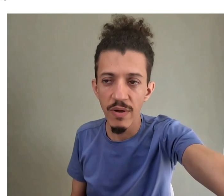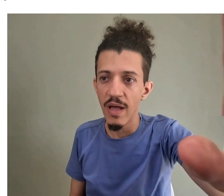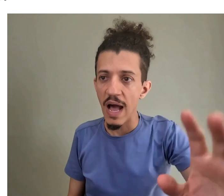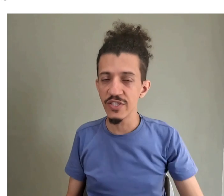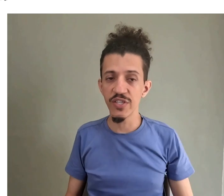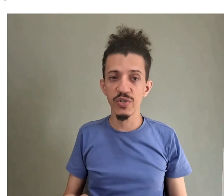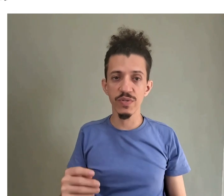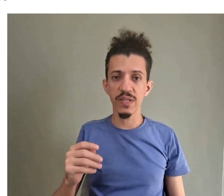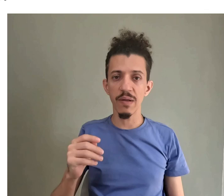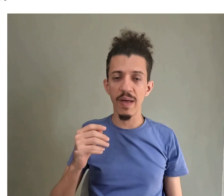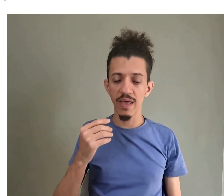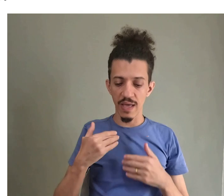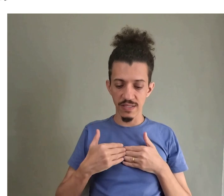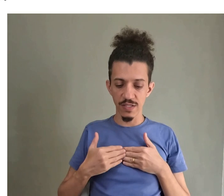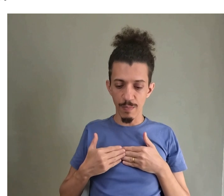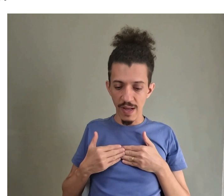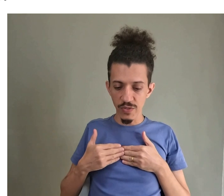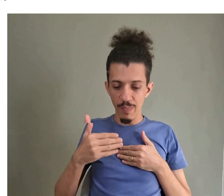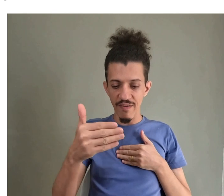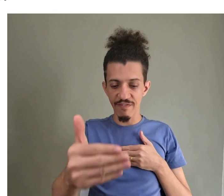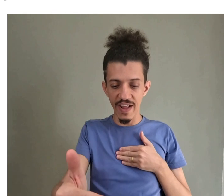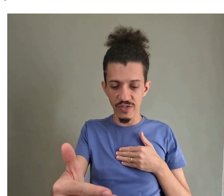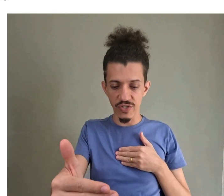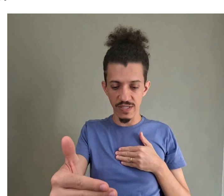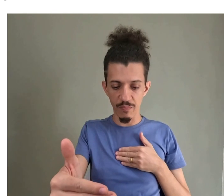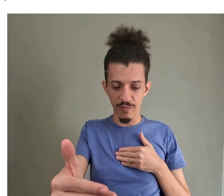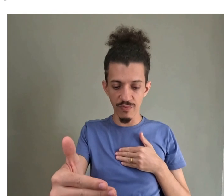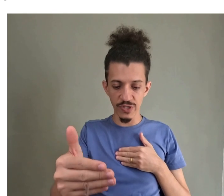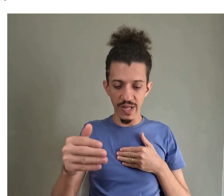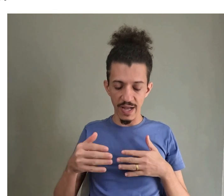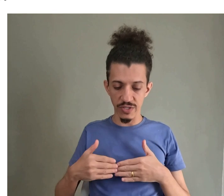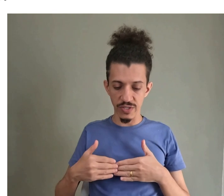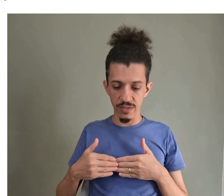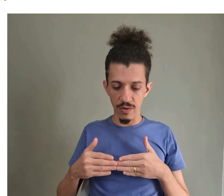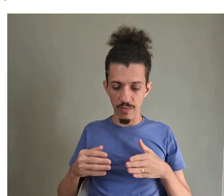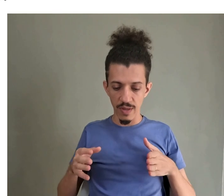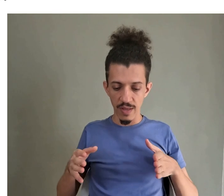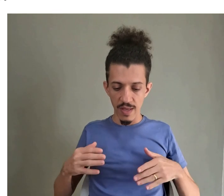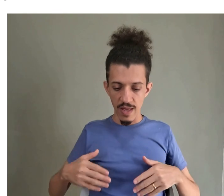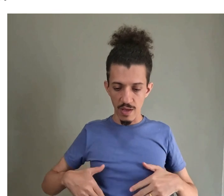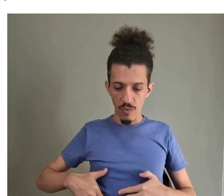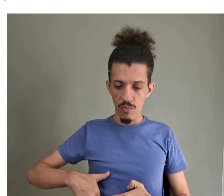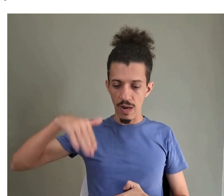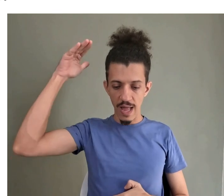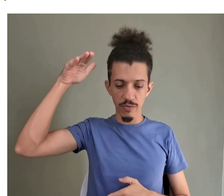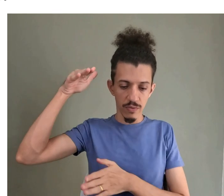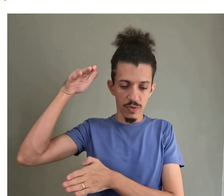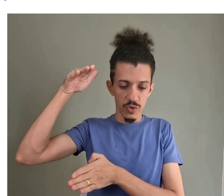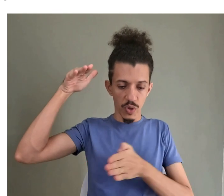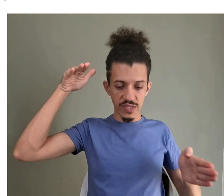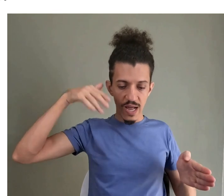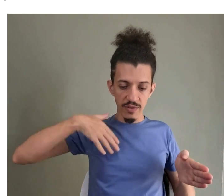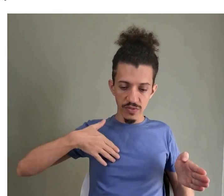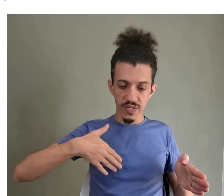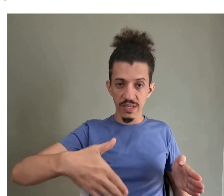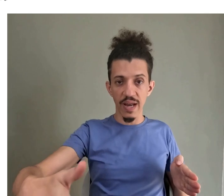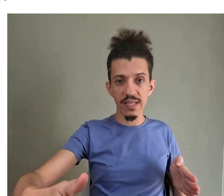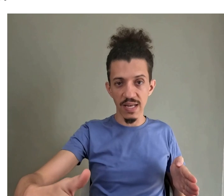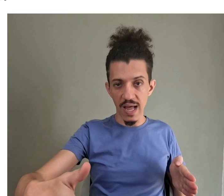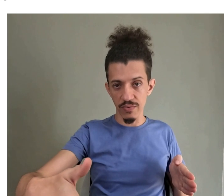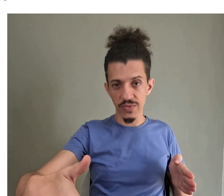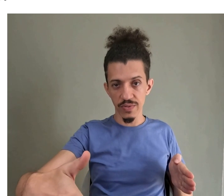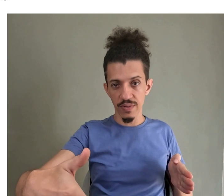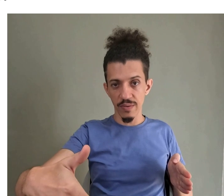disso, a gente usa também esse espaço para frente, essa profundidade. Então, um lado, dois lados,